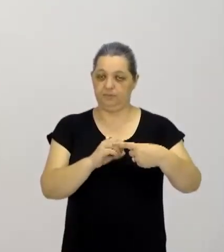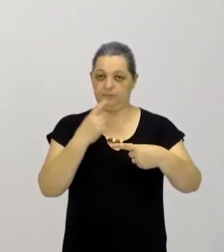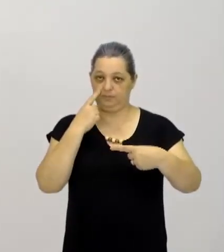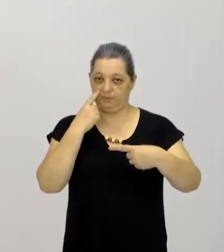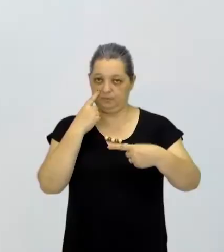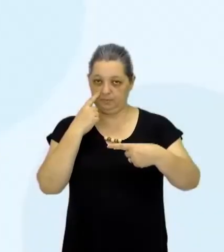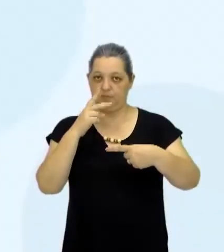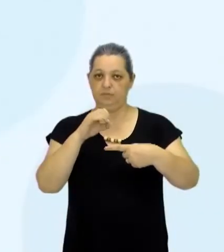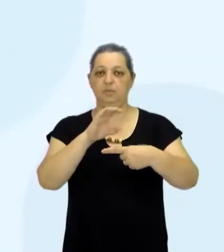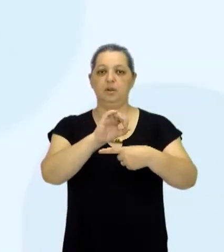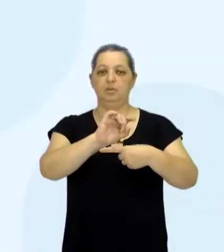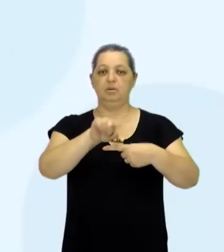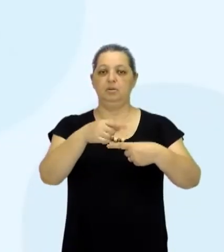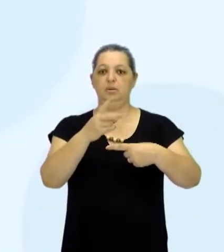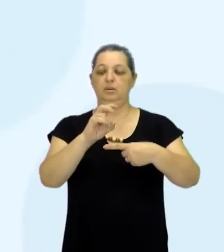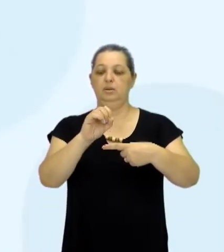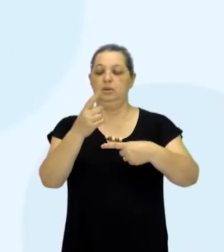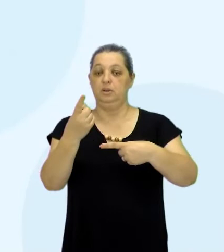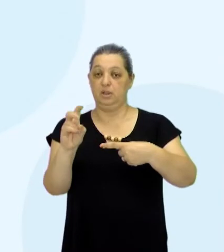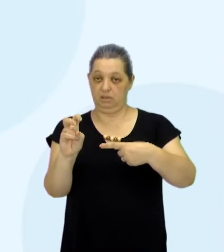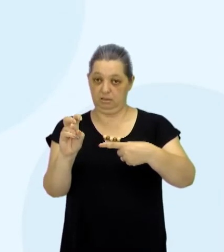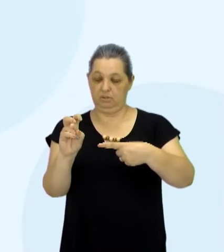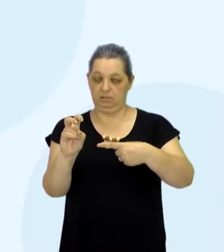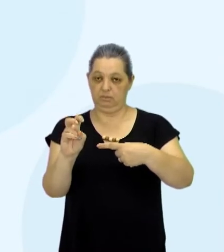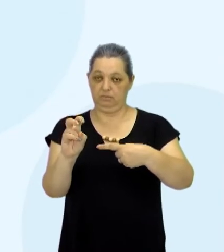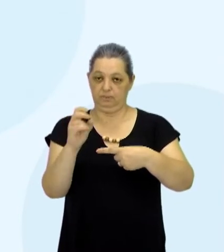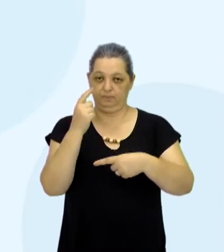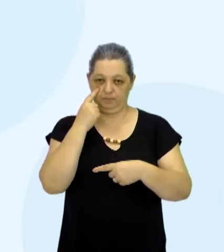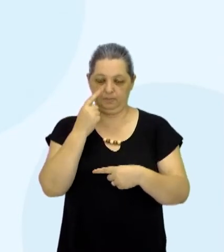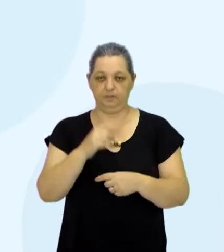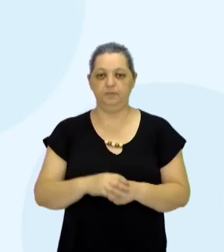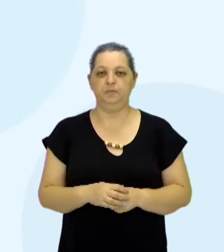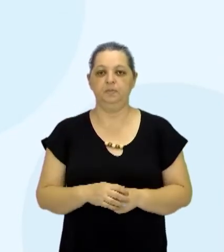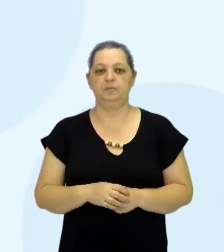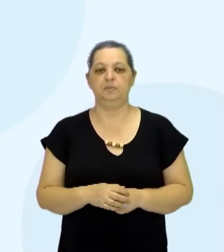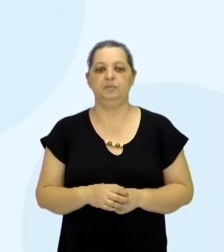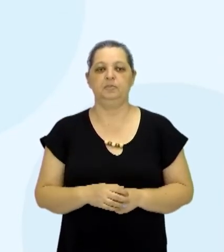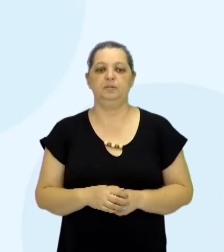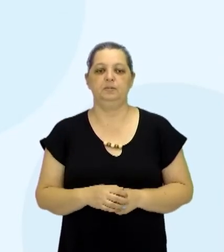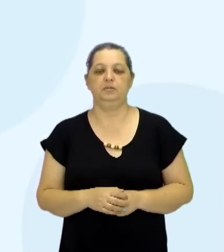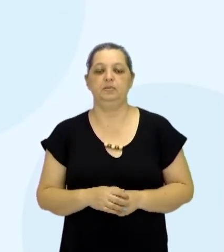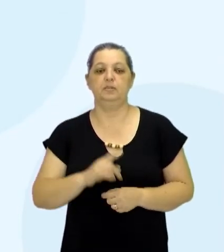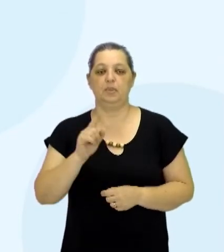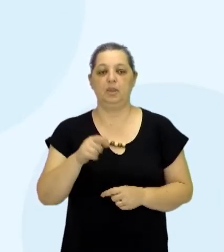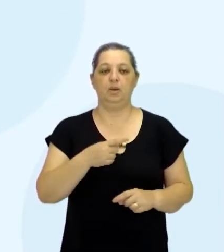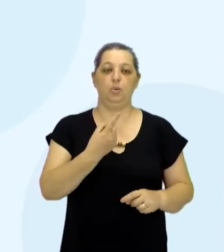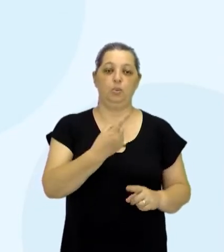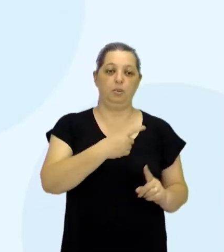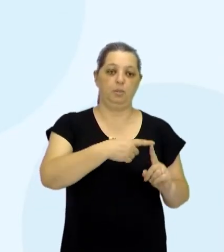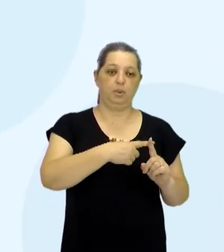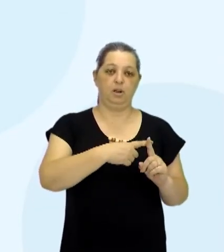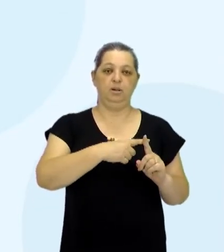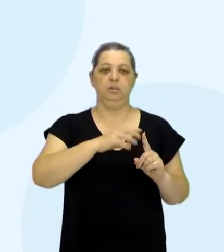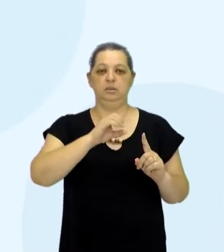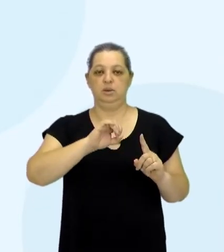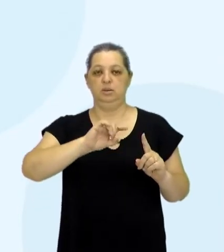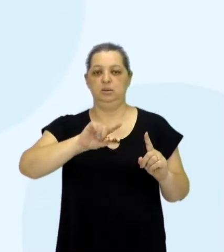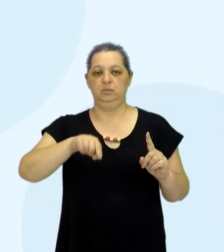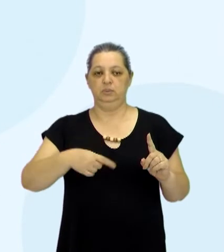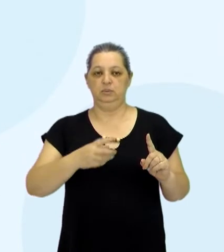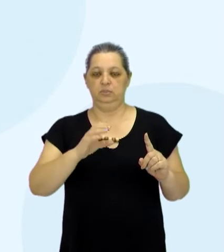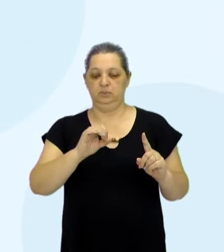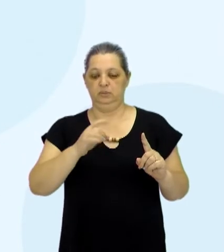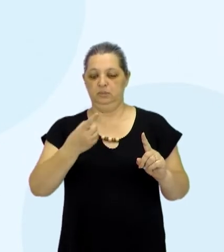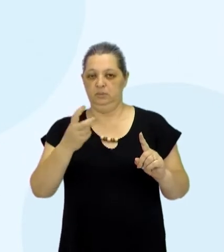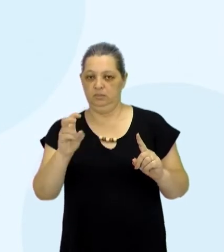virou 0,015. Ah, então aquele fator multiplicativo é 1 mais 0,015. Que